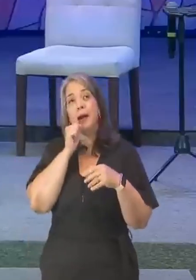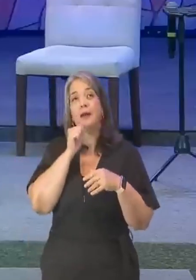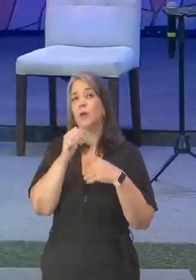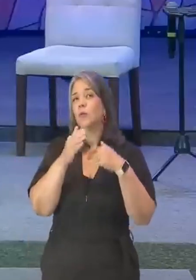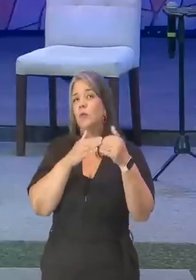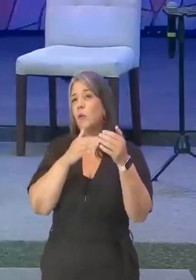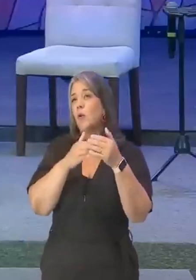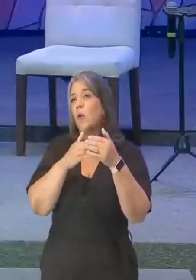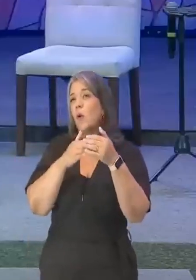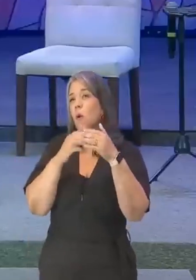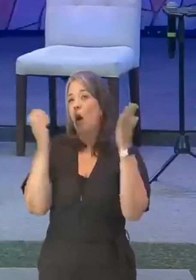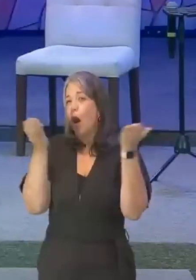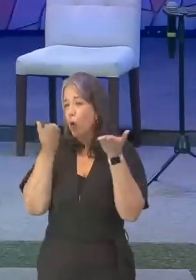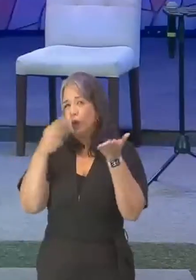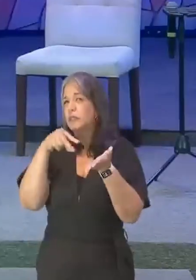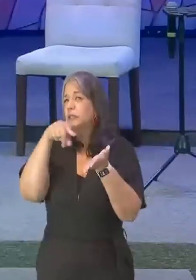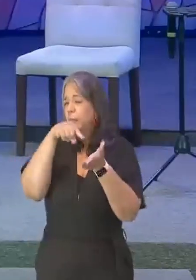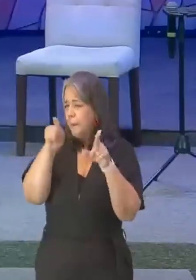possa envolver.